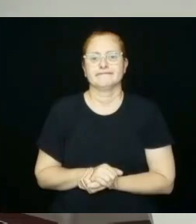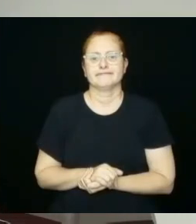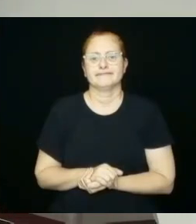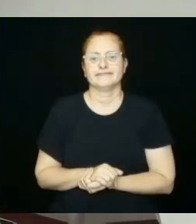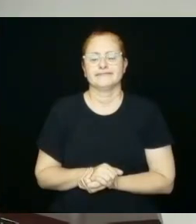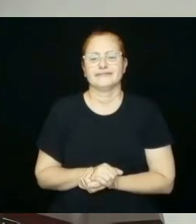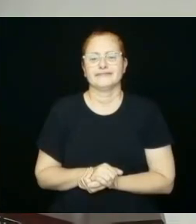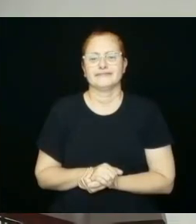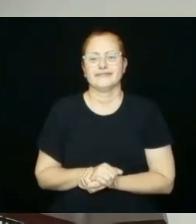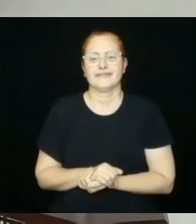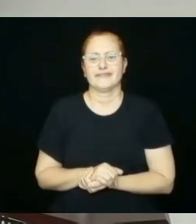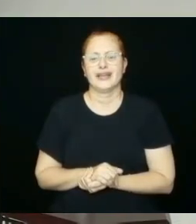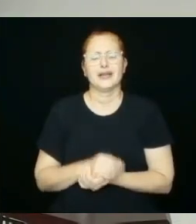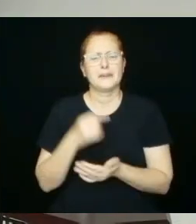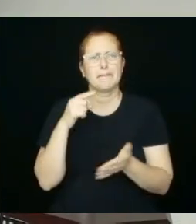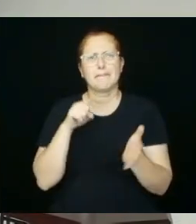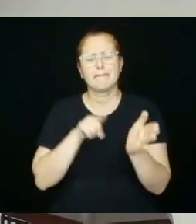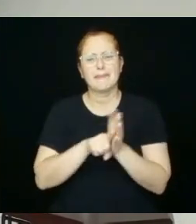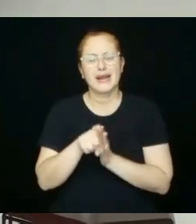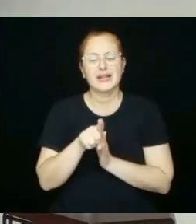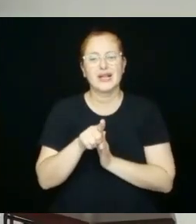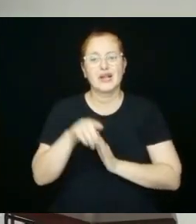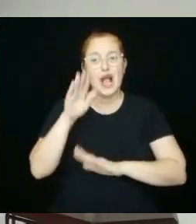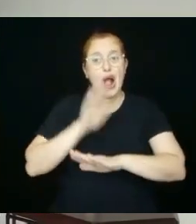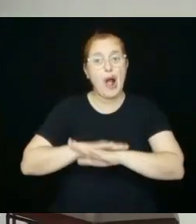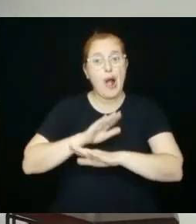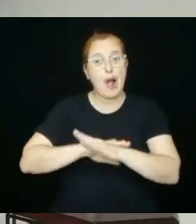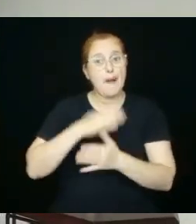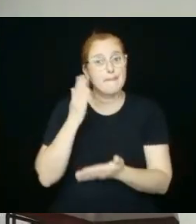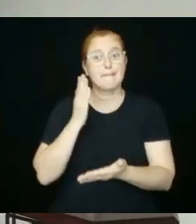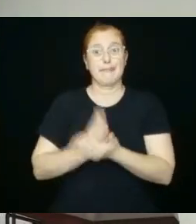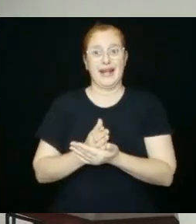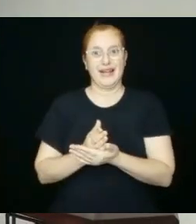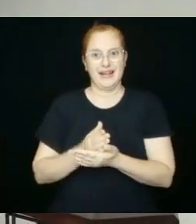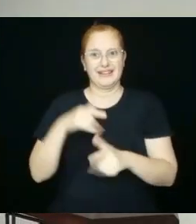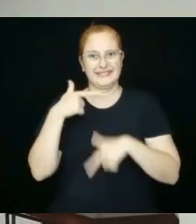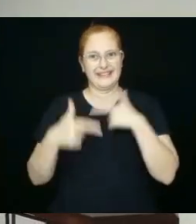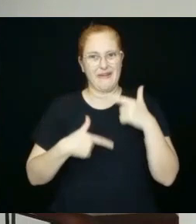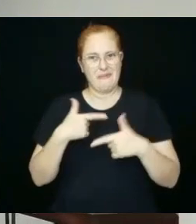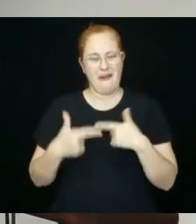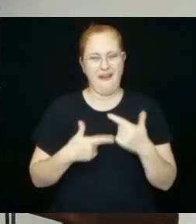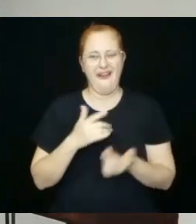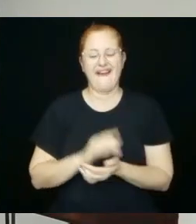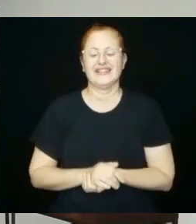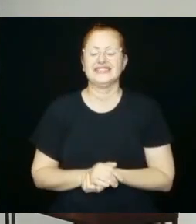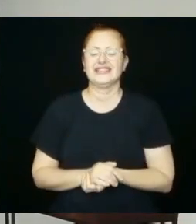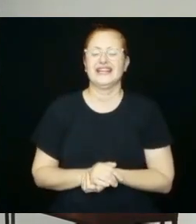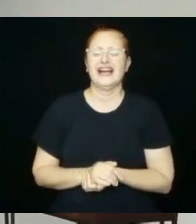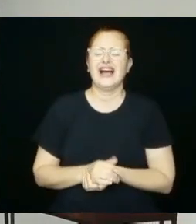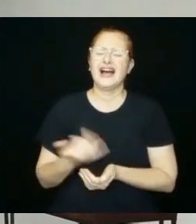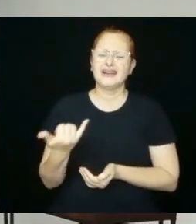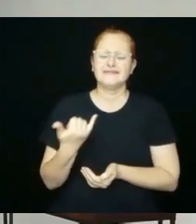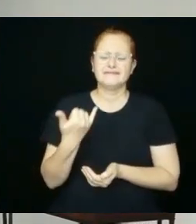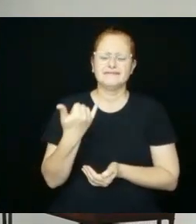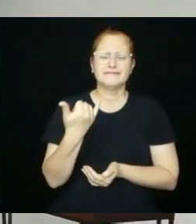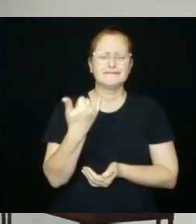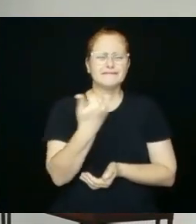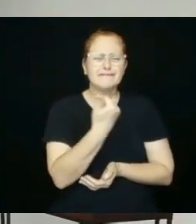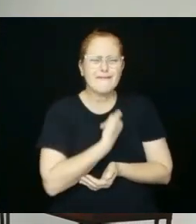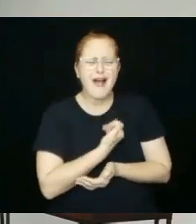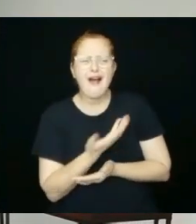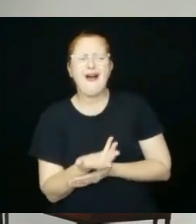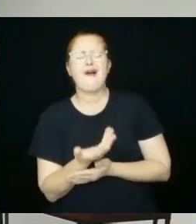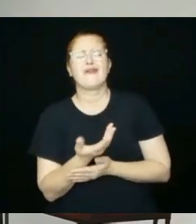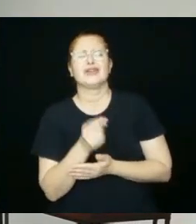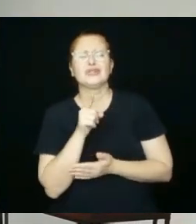Eu tinha te perguntado da hora de parar. Da hora de parar, né? Daí vinha vindo. Que tu comentou, né, que quando tá